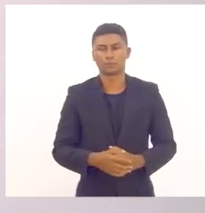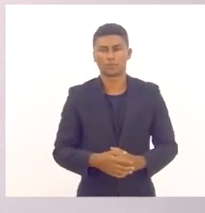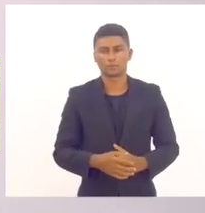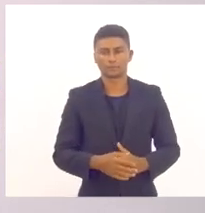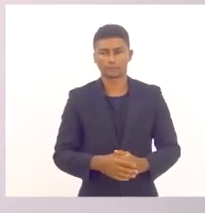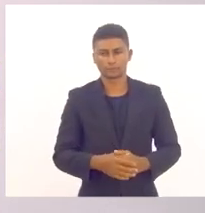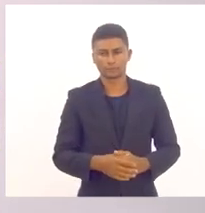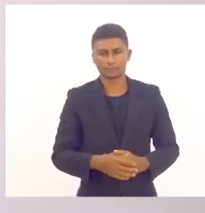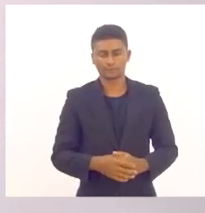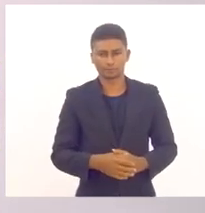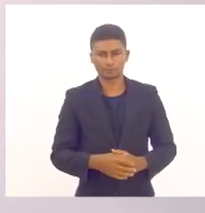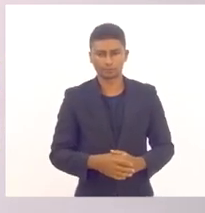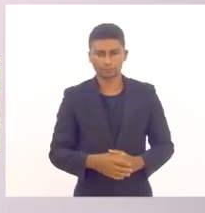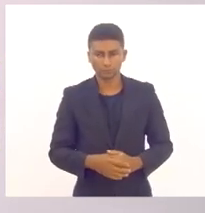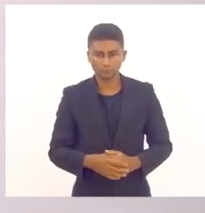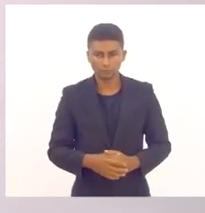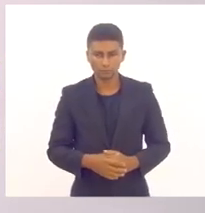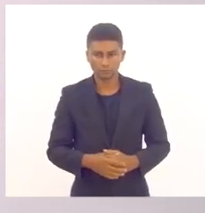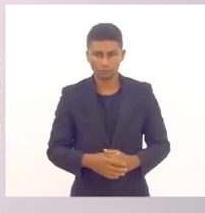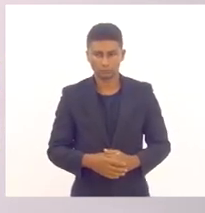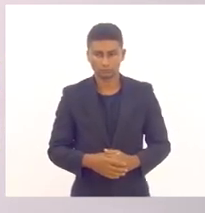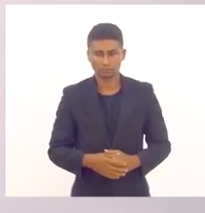Então,